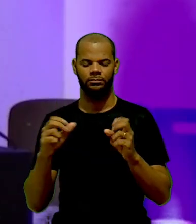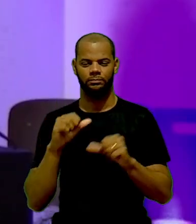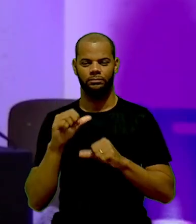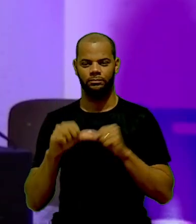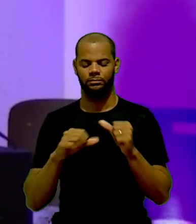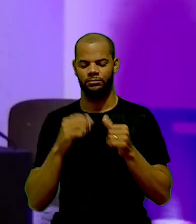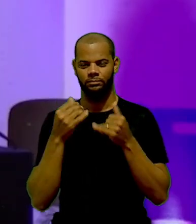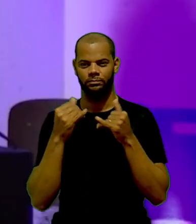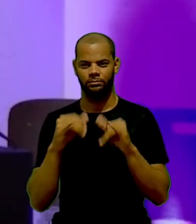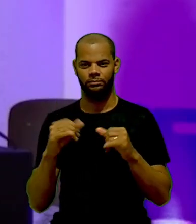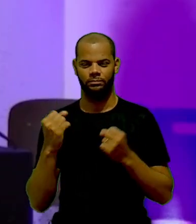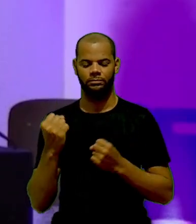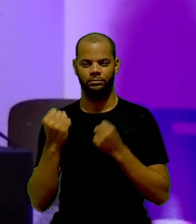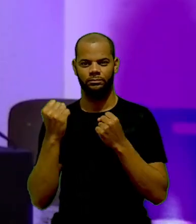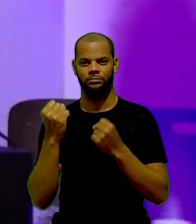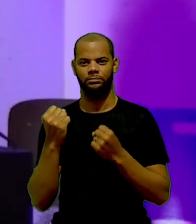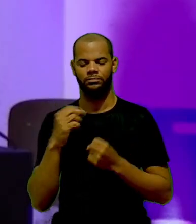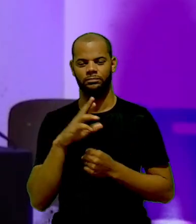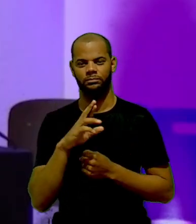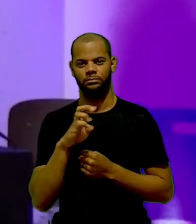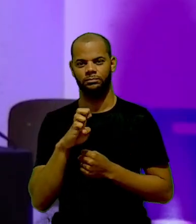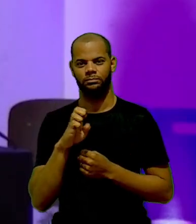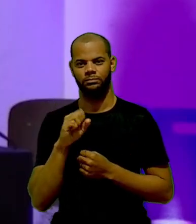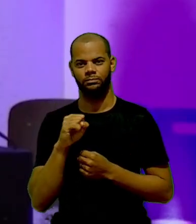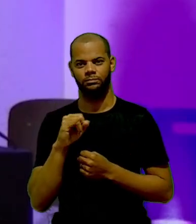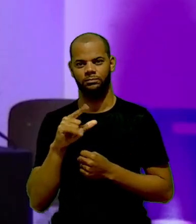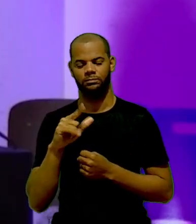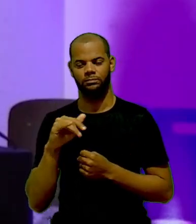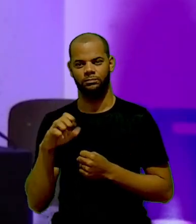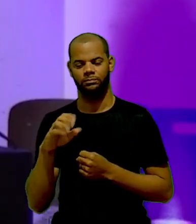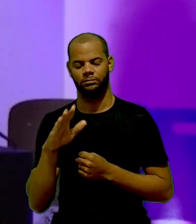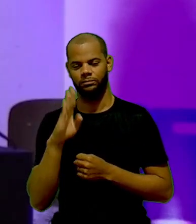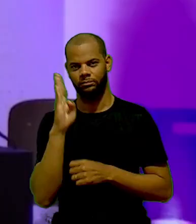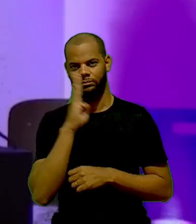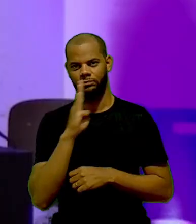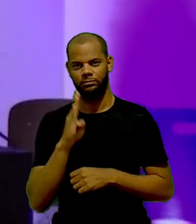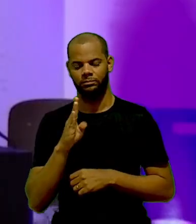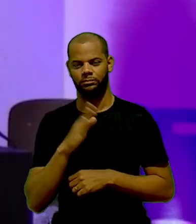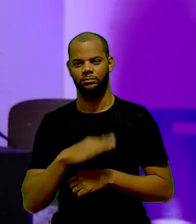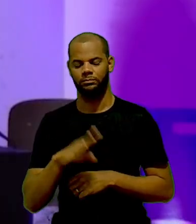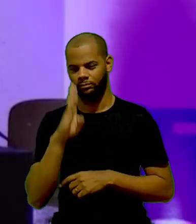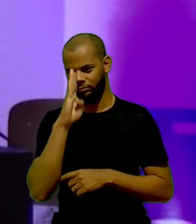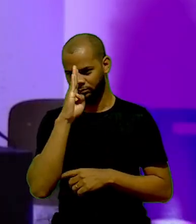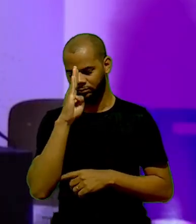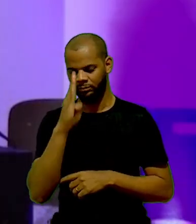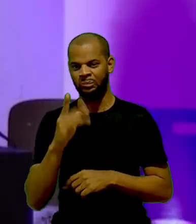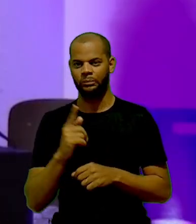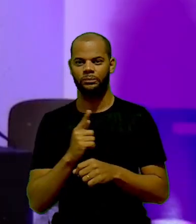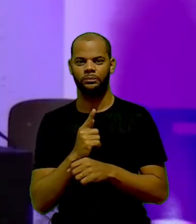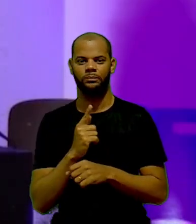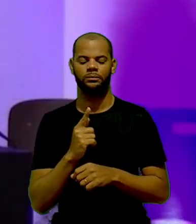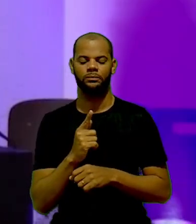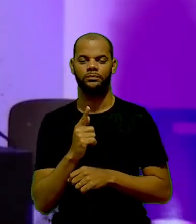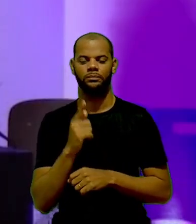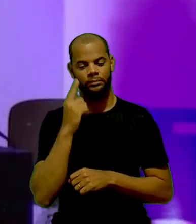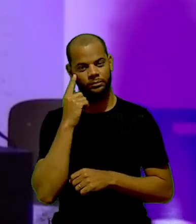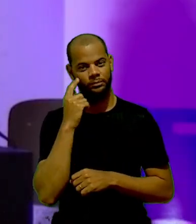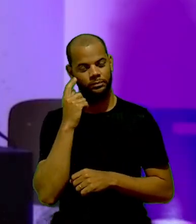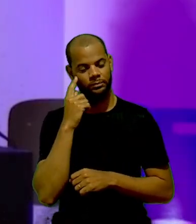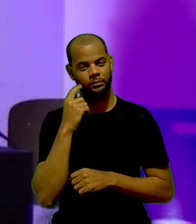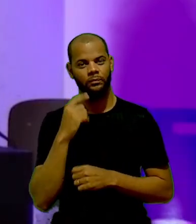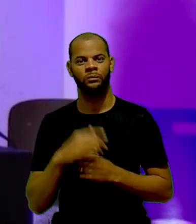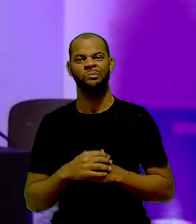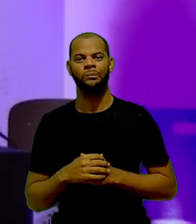Energética e Fortalecimento da Resiliência do Sistema Elétrico Brasileiro, com foco na geração fotovoltaica com sistemas